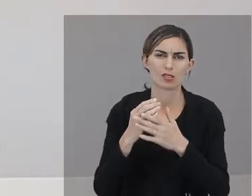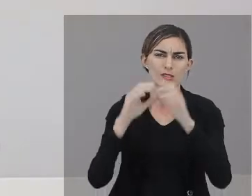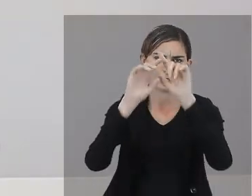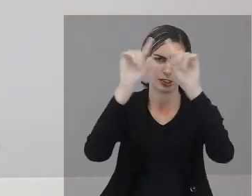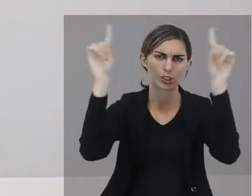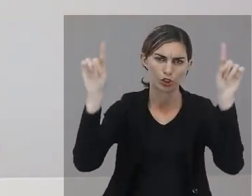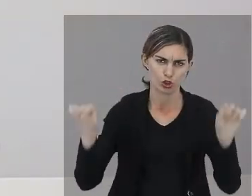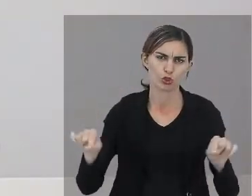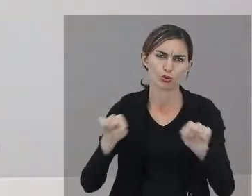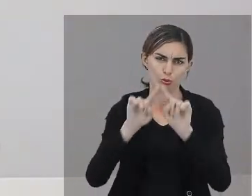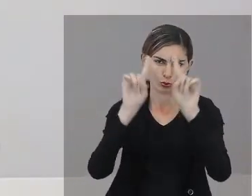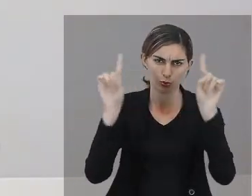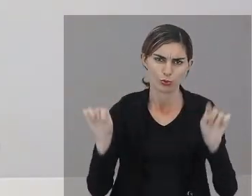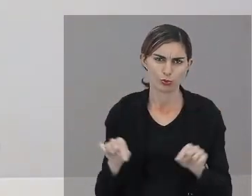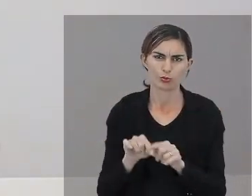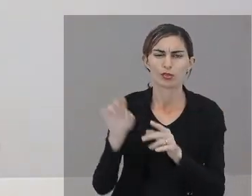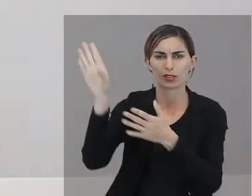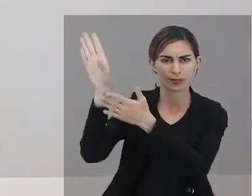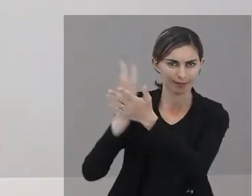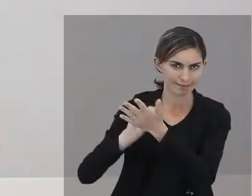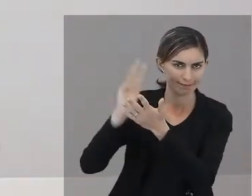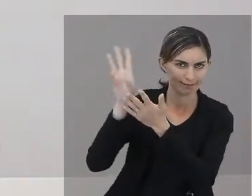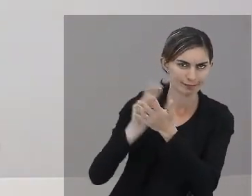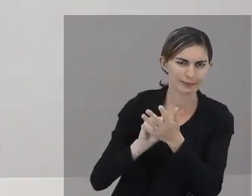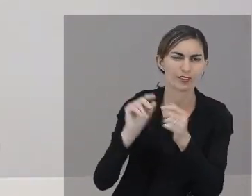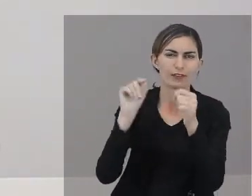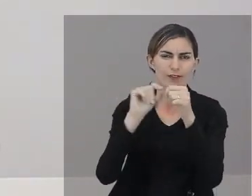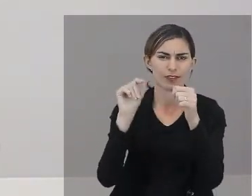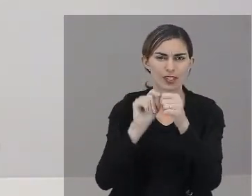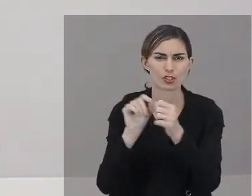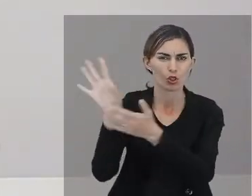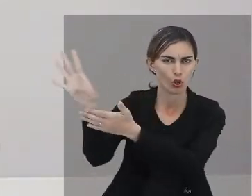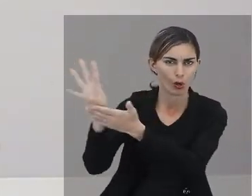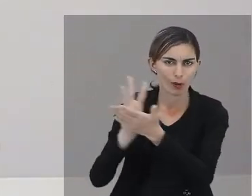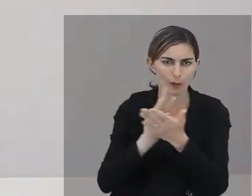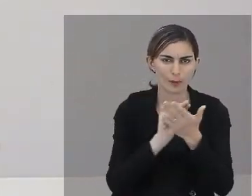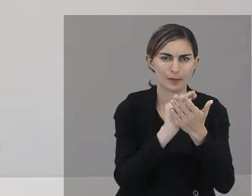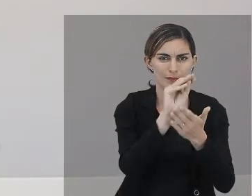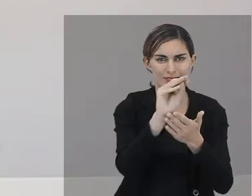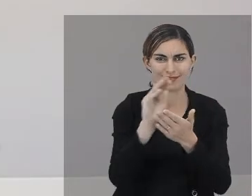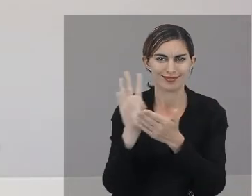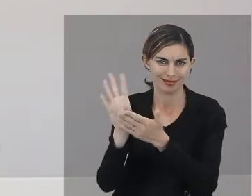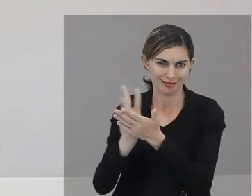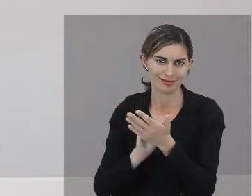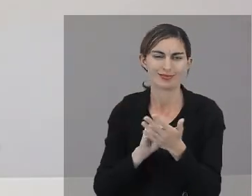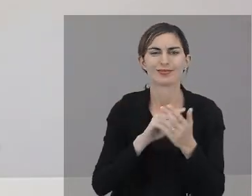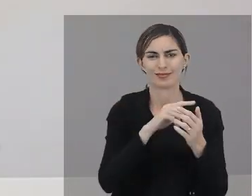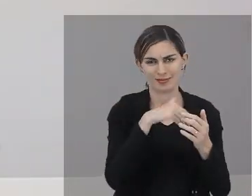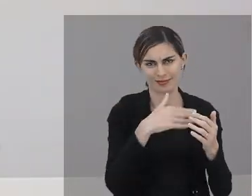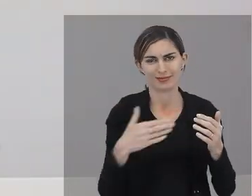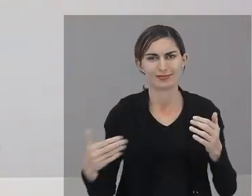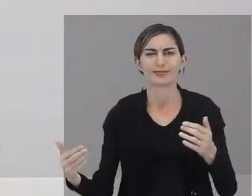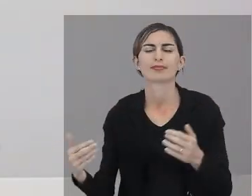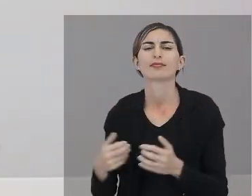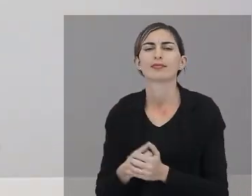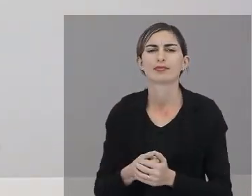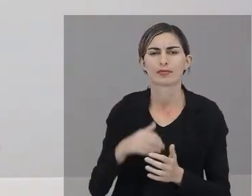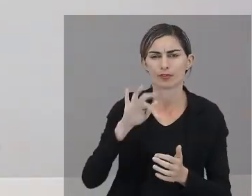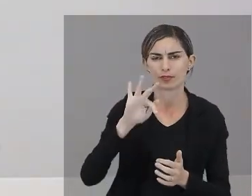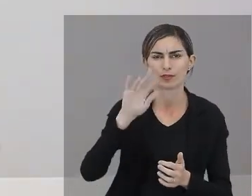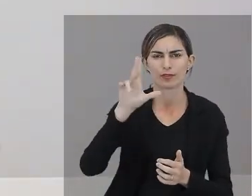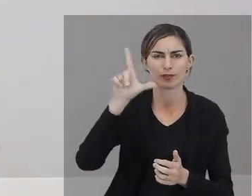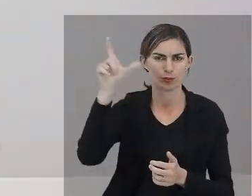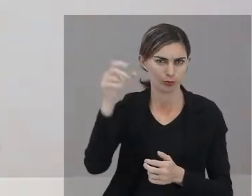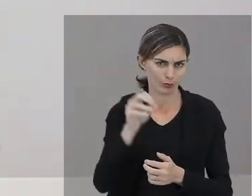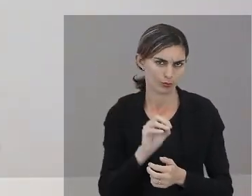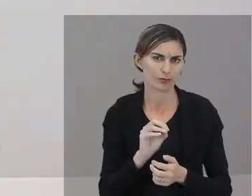de estruturas de repetição para fazer a repetição desse fluxo. E a repetição desse fluxo